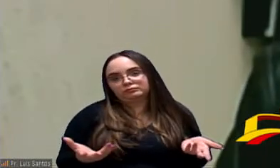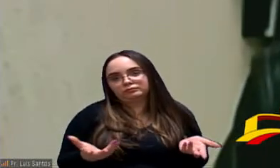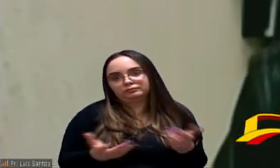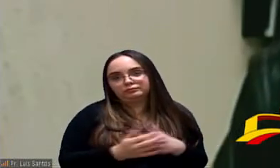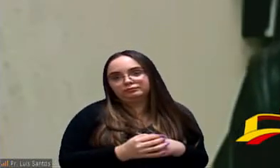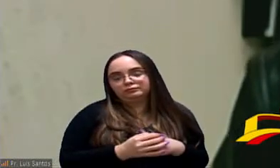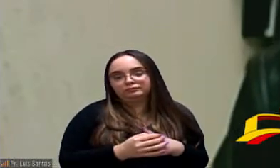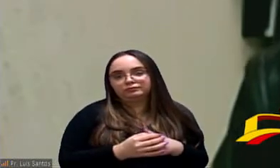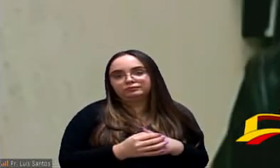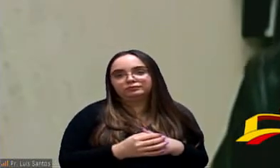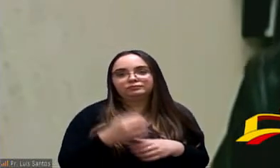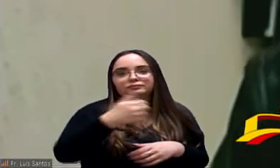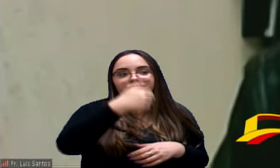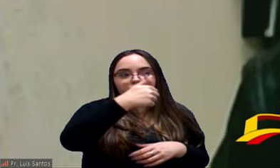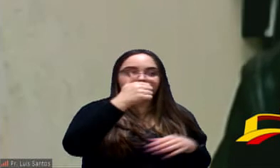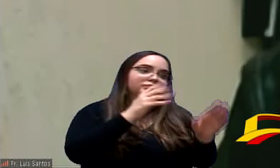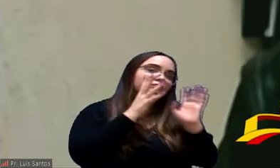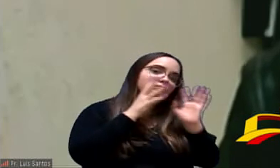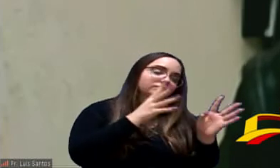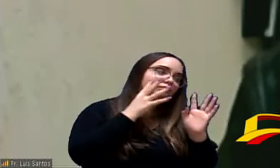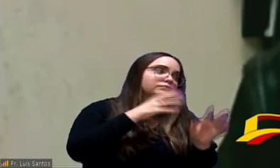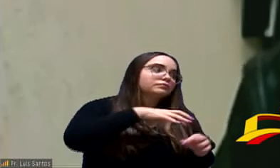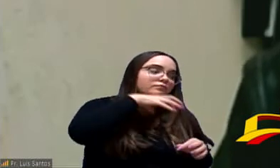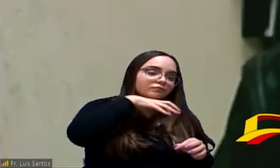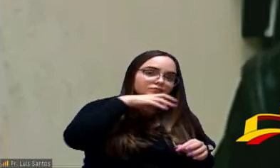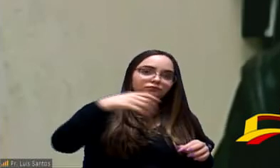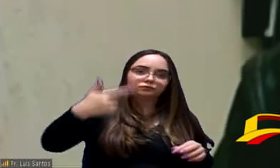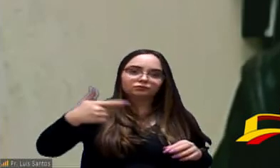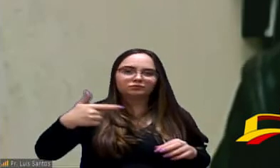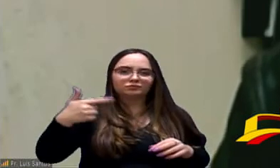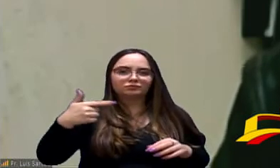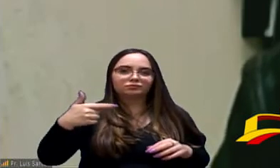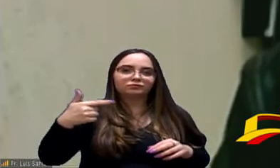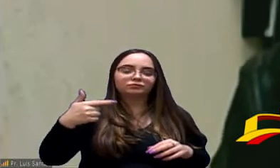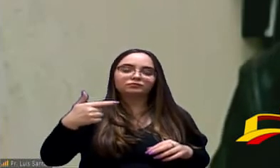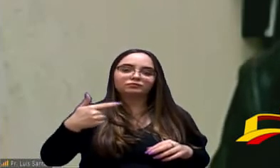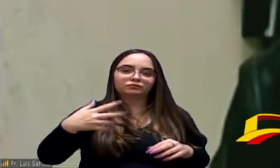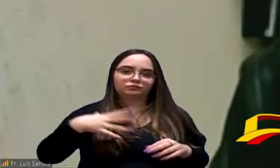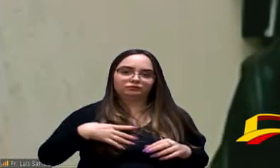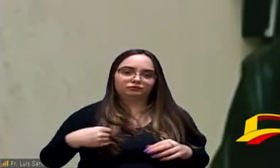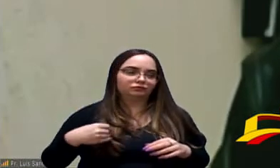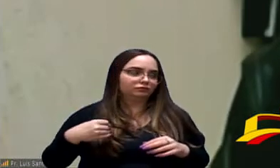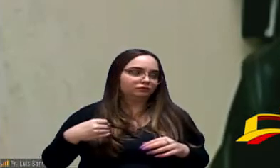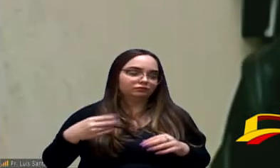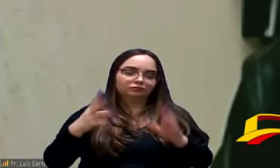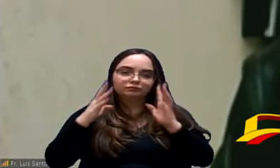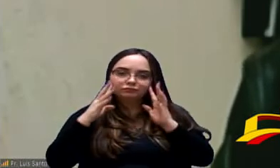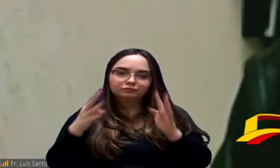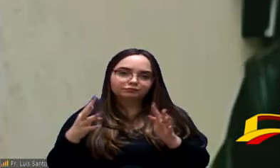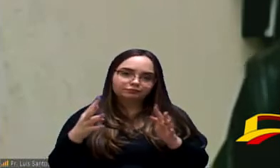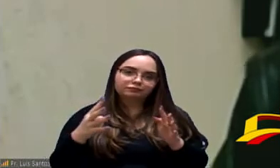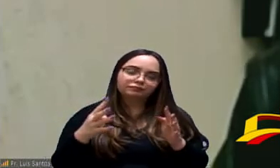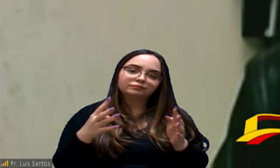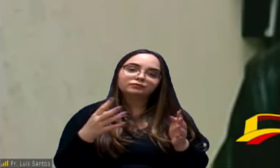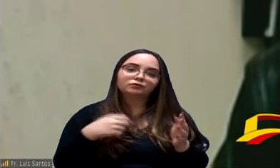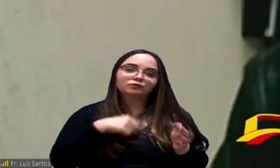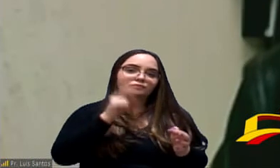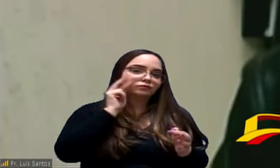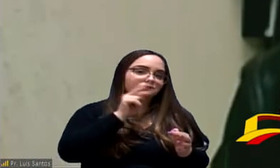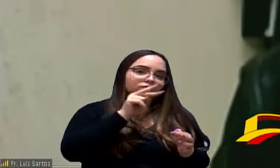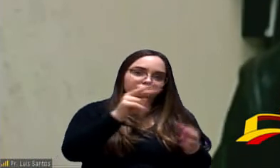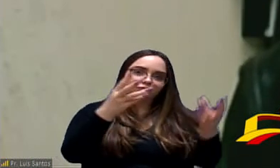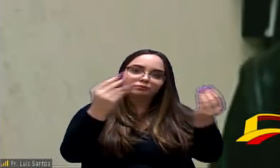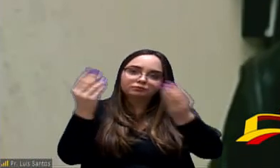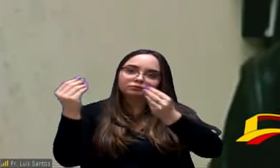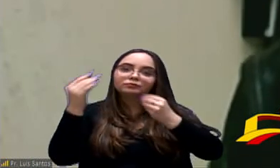menos atenciosa do que os animais. Então, eu tenho visto aí muita gente que trata melhor os animais